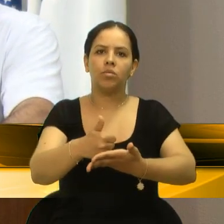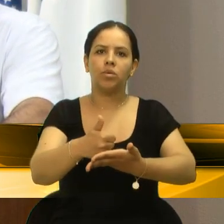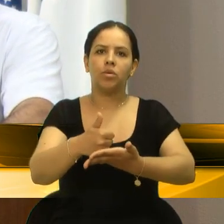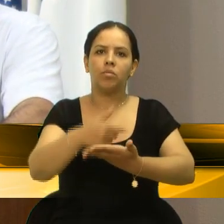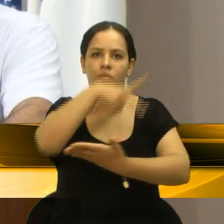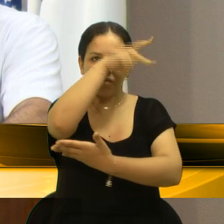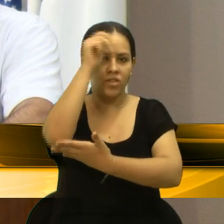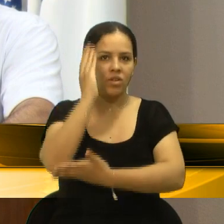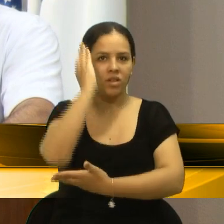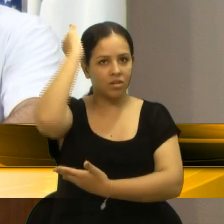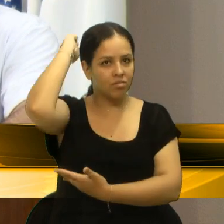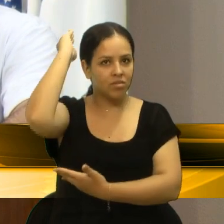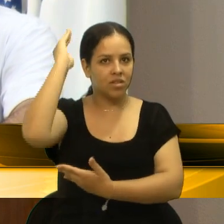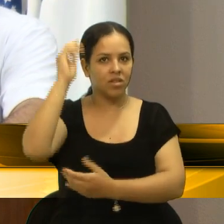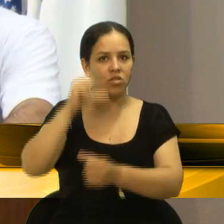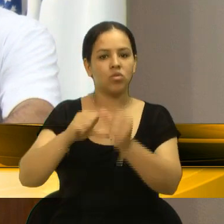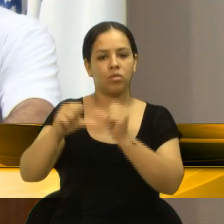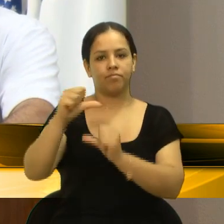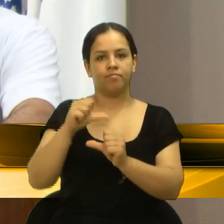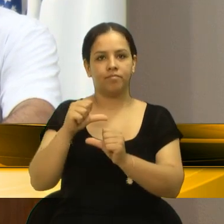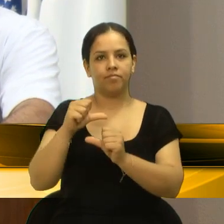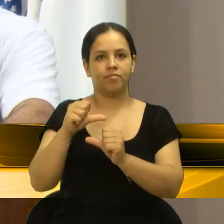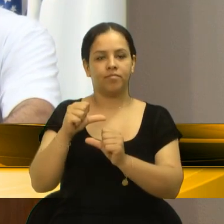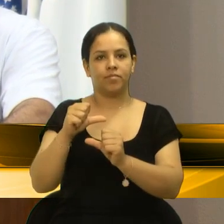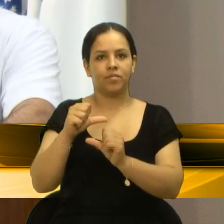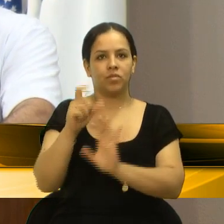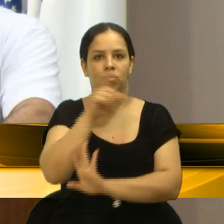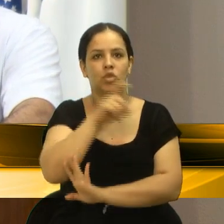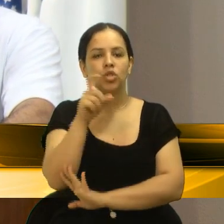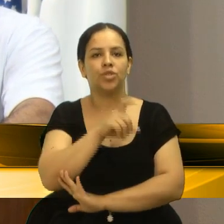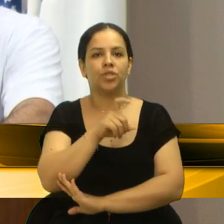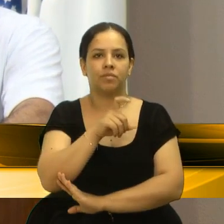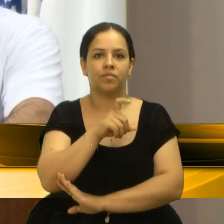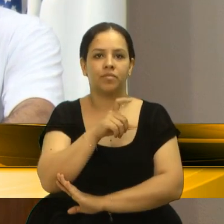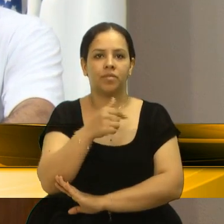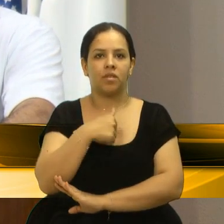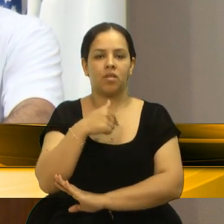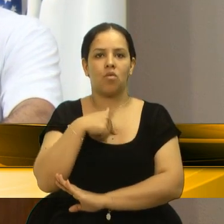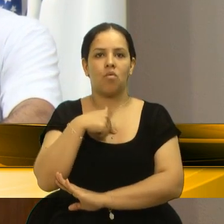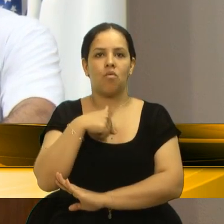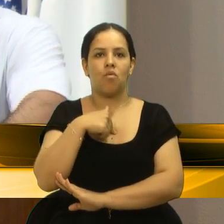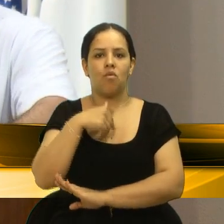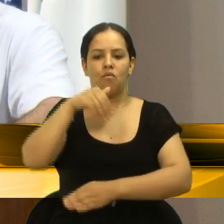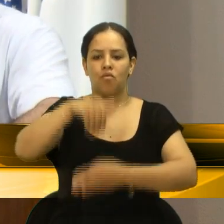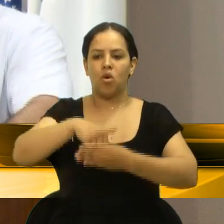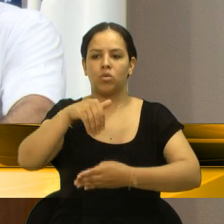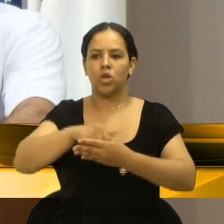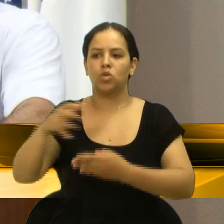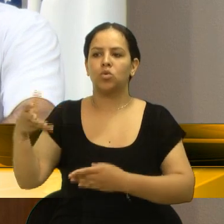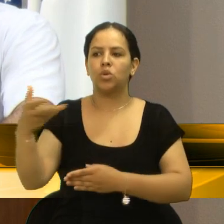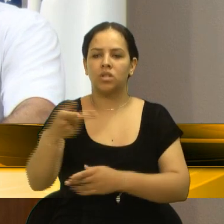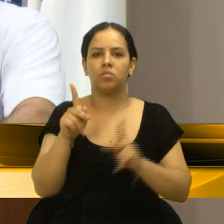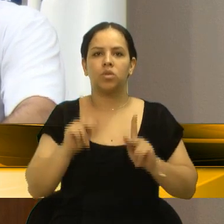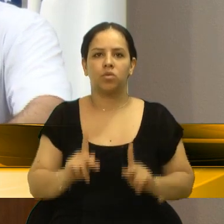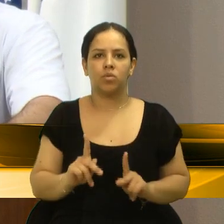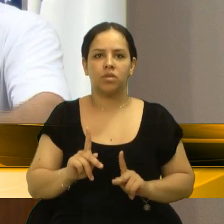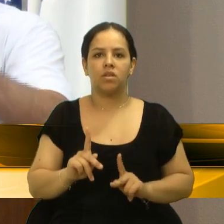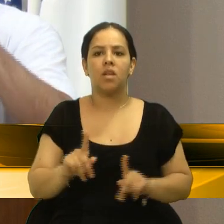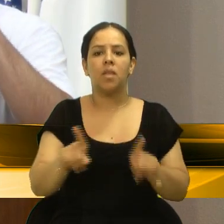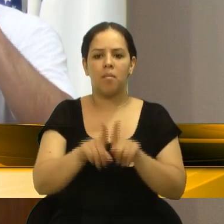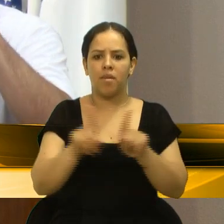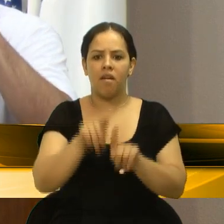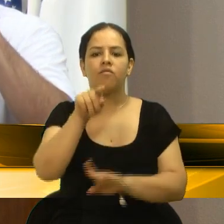ganharam em troca a traição? Eu voto em solidariedade a todas essas pessoas, vereador Renato Nunes, inclusive o senhor. Eu voto